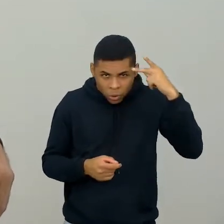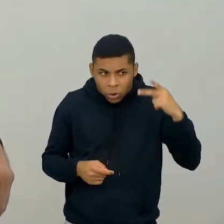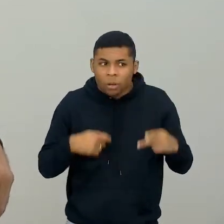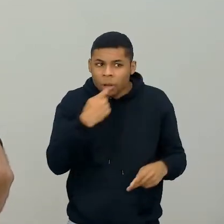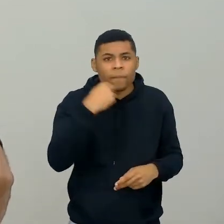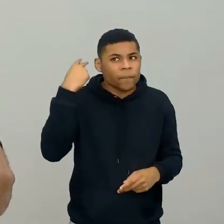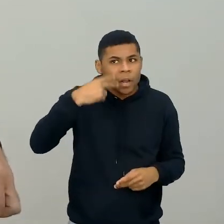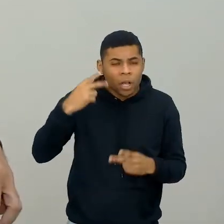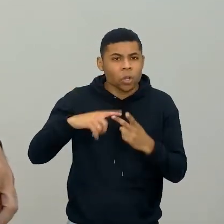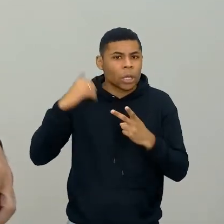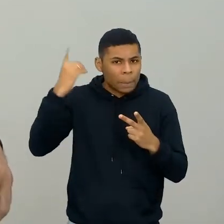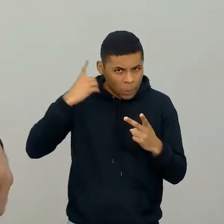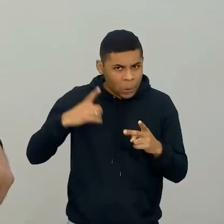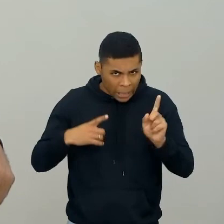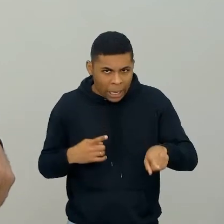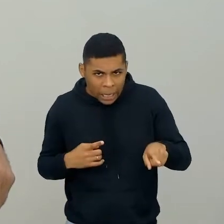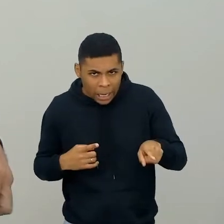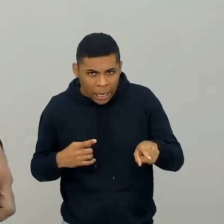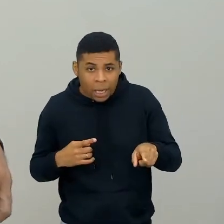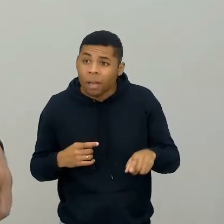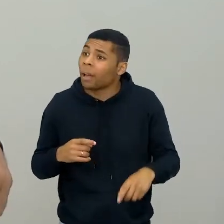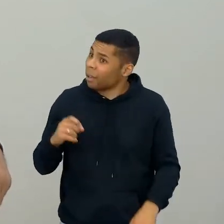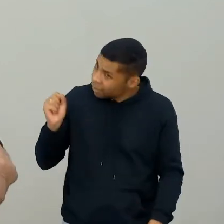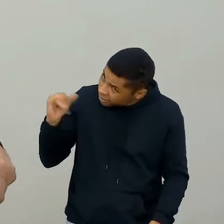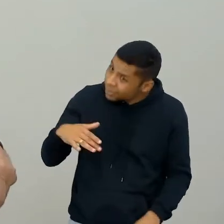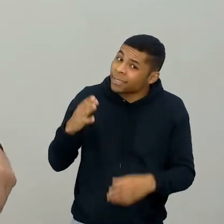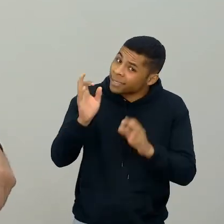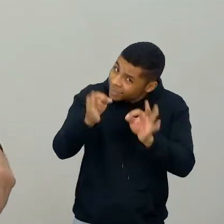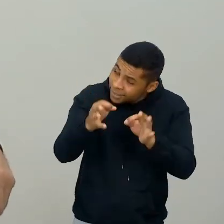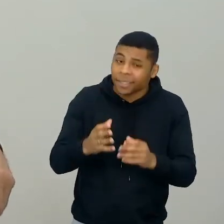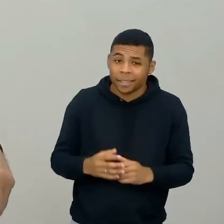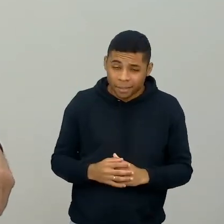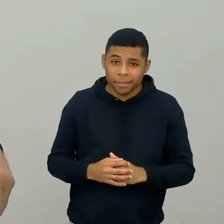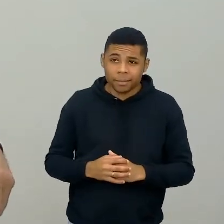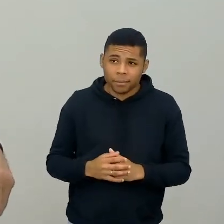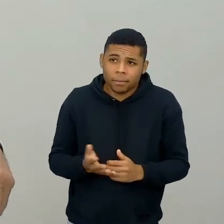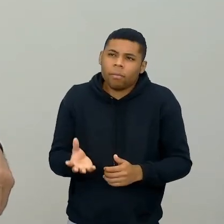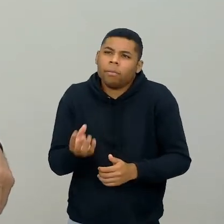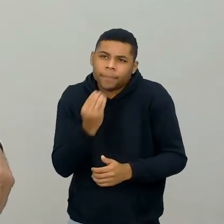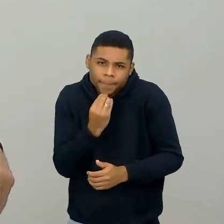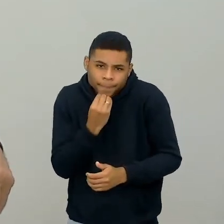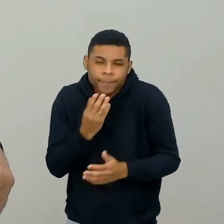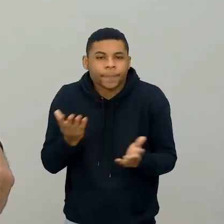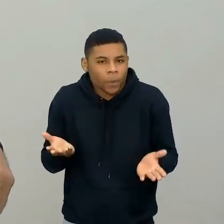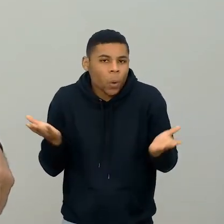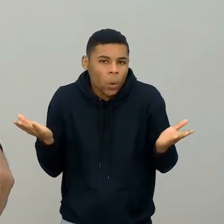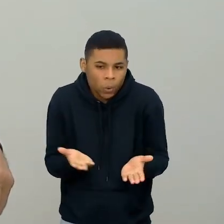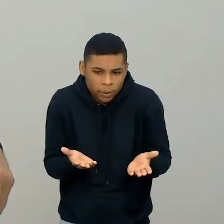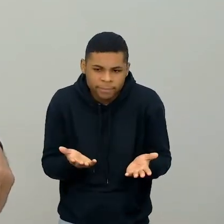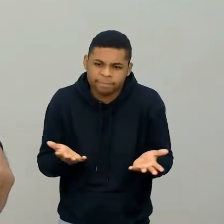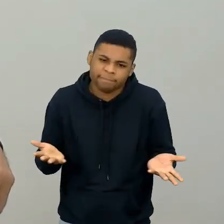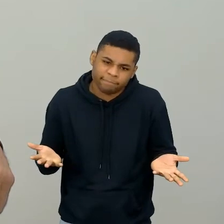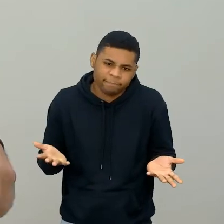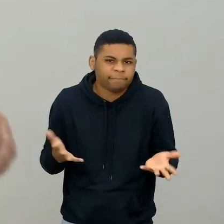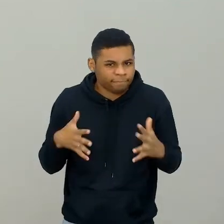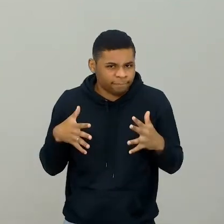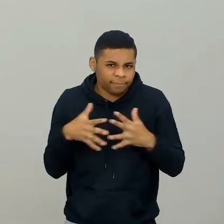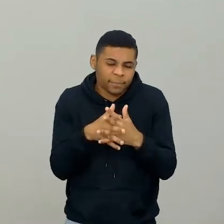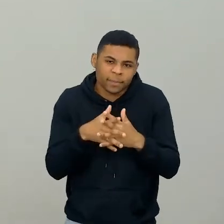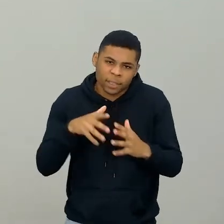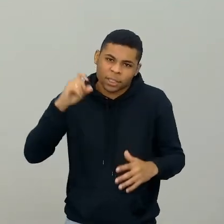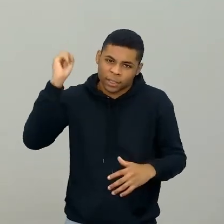Atenas, existia uma grande praça, a Ágora. E lá os cidadãos se reuniam